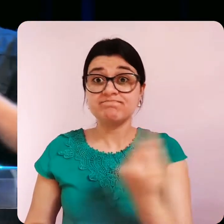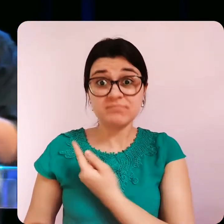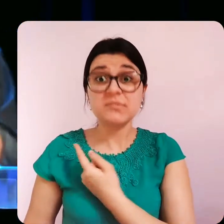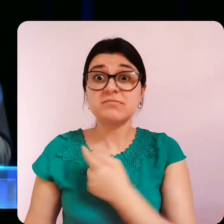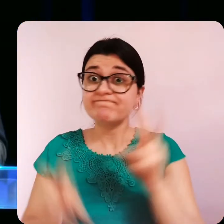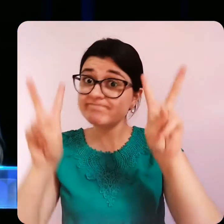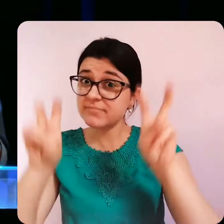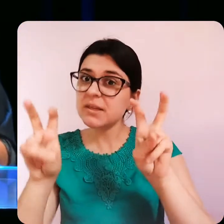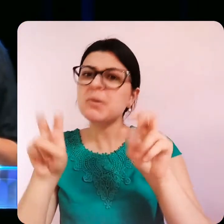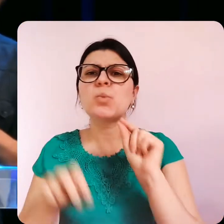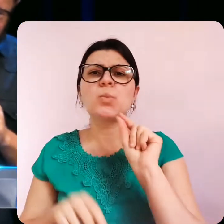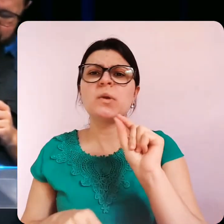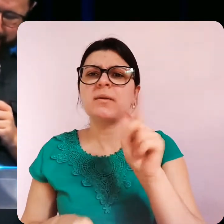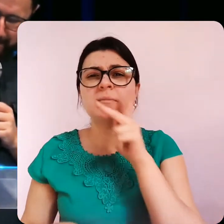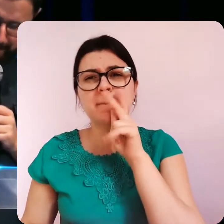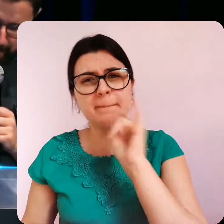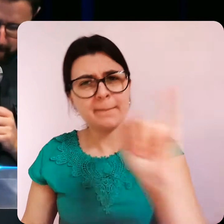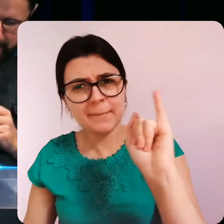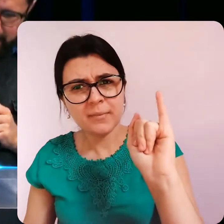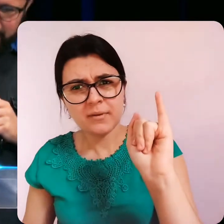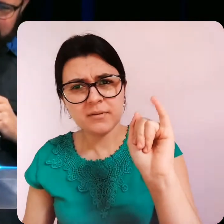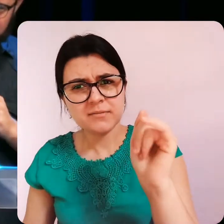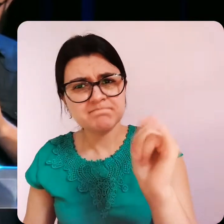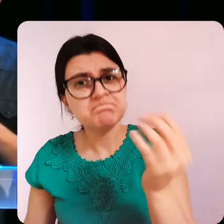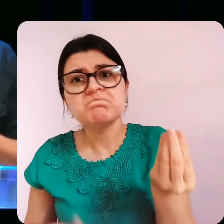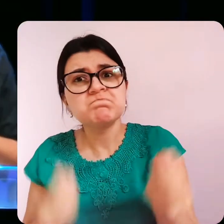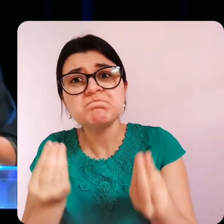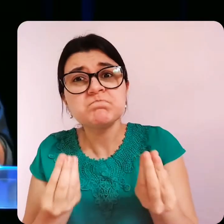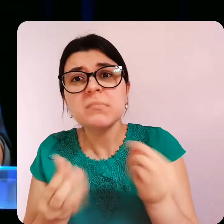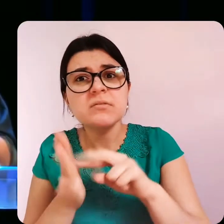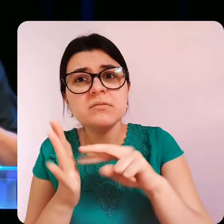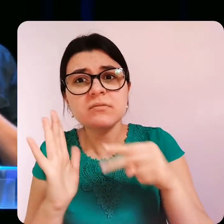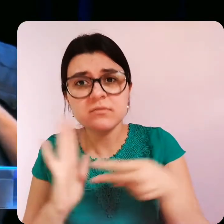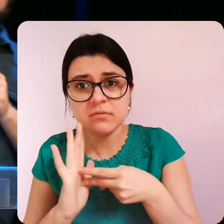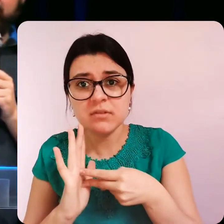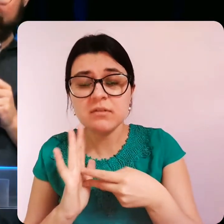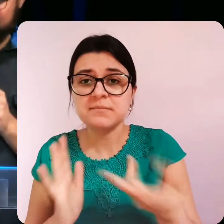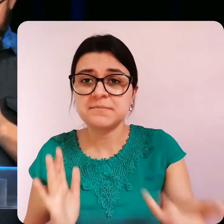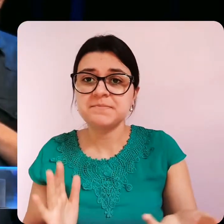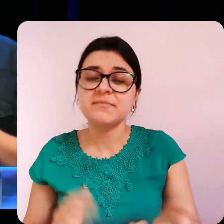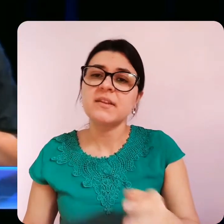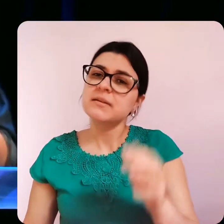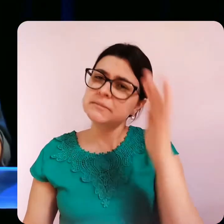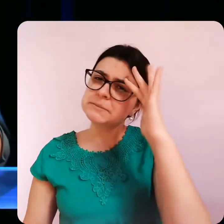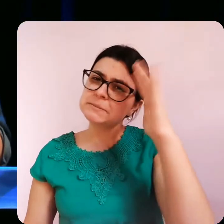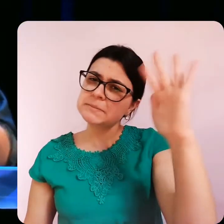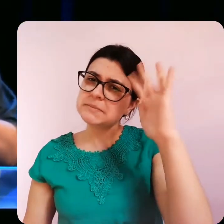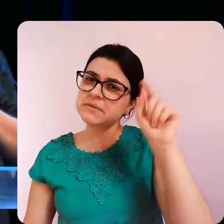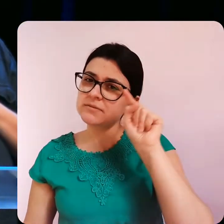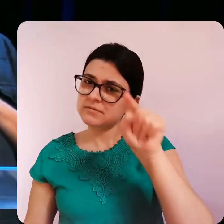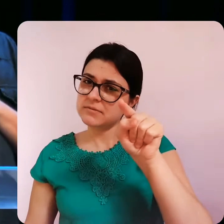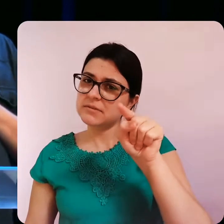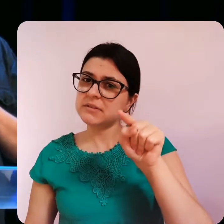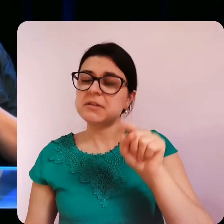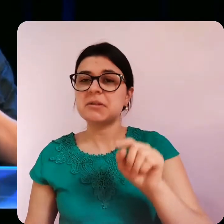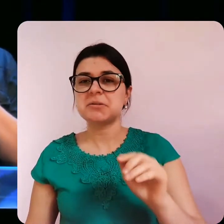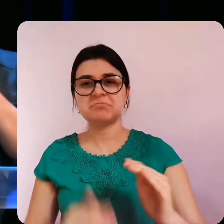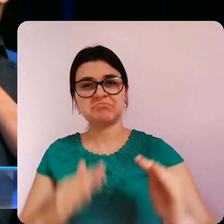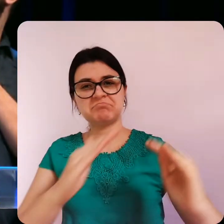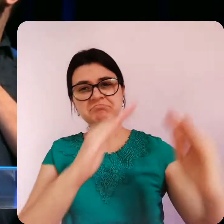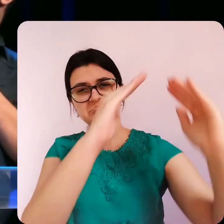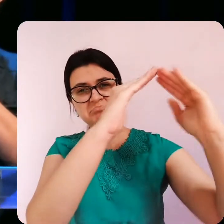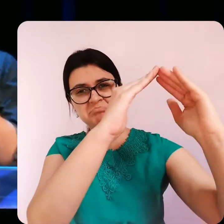Imagine só se você chegasse, por exemplo, no Palácio Central do governo do Brasil e dissesse: